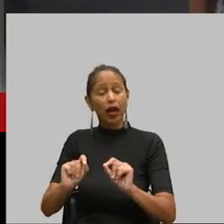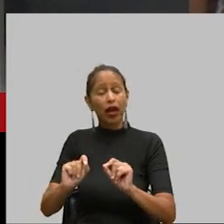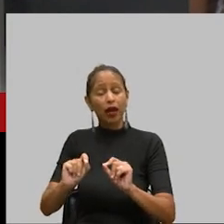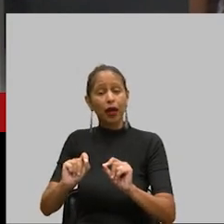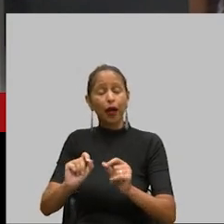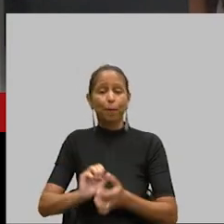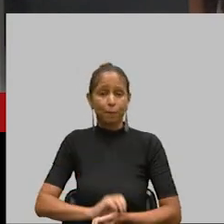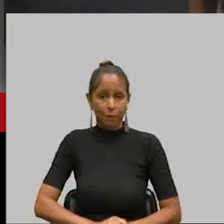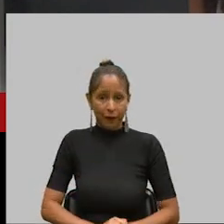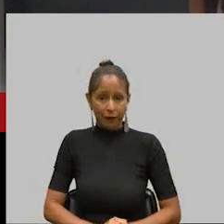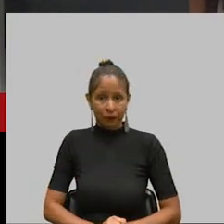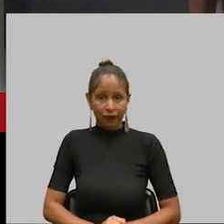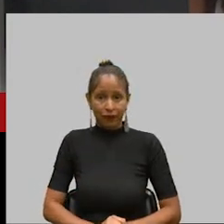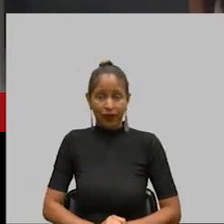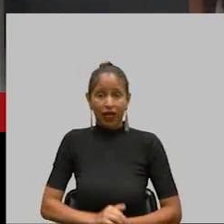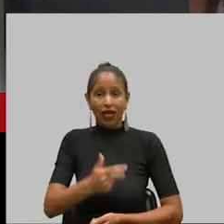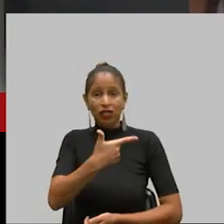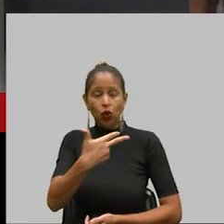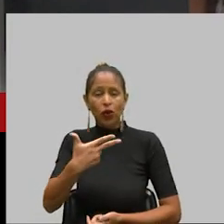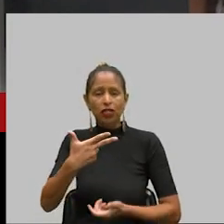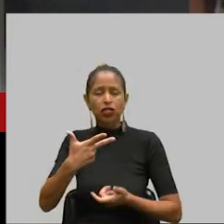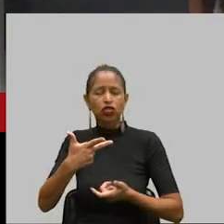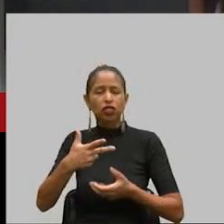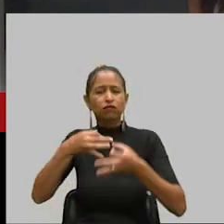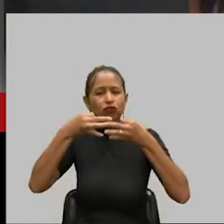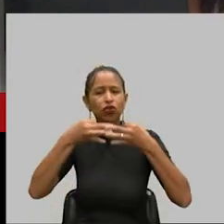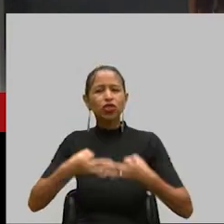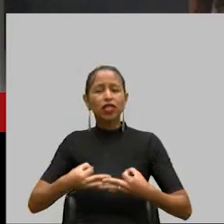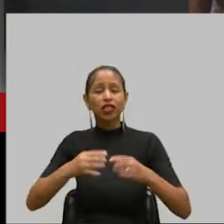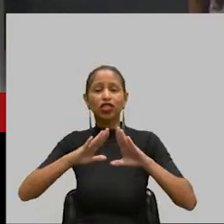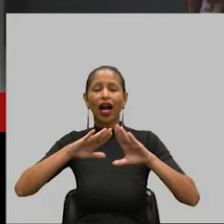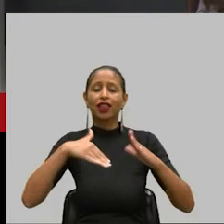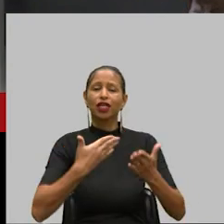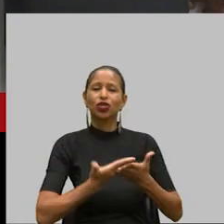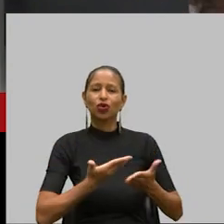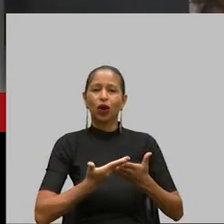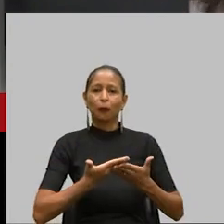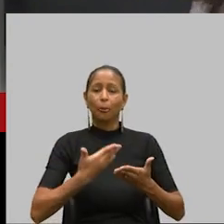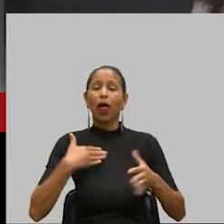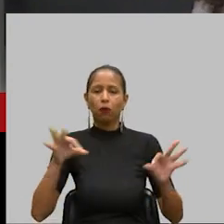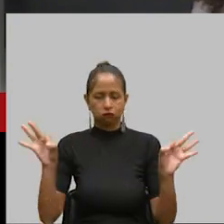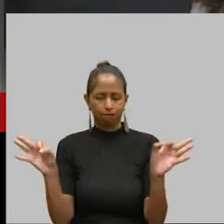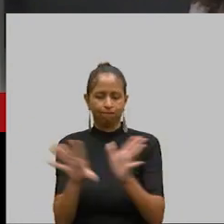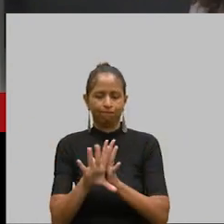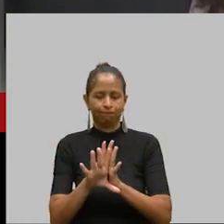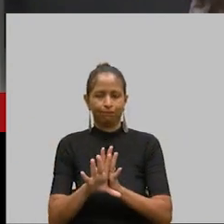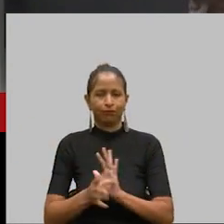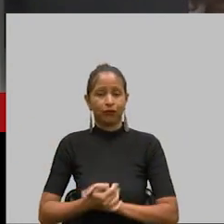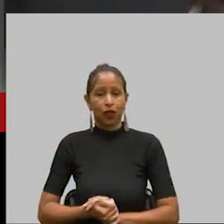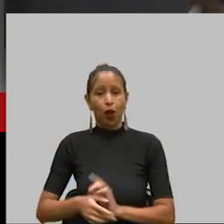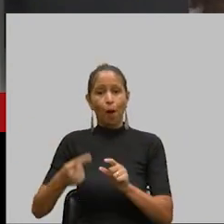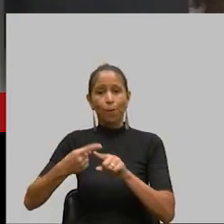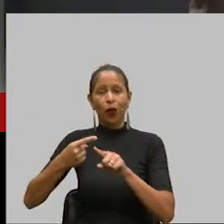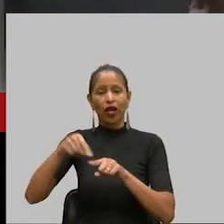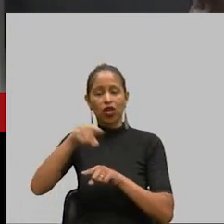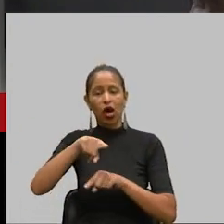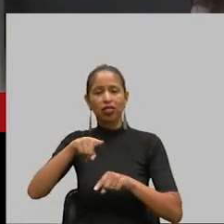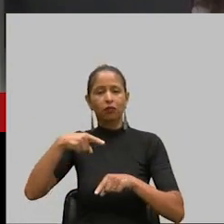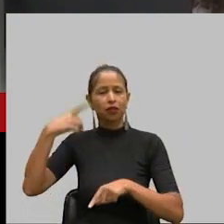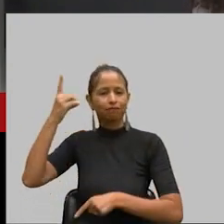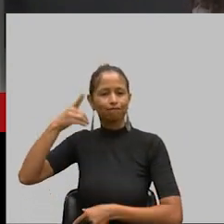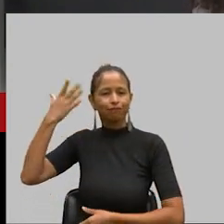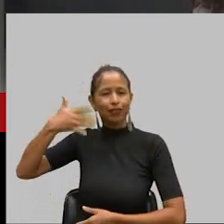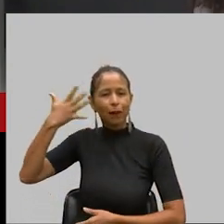eh Nas condições dignas em cada escola eu encerro Porque aqui nós temos um debate